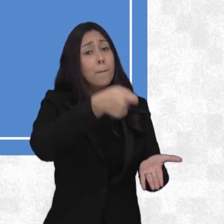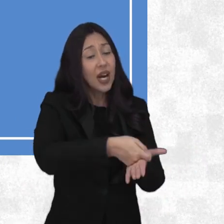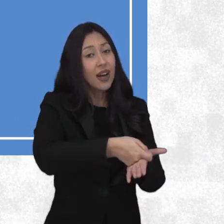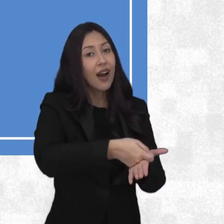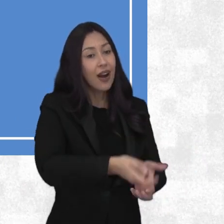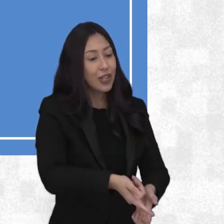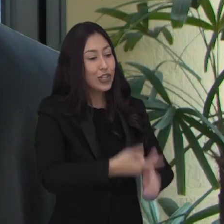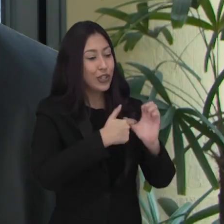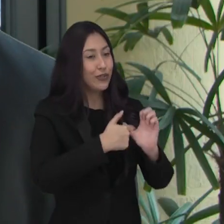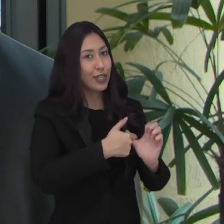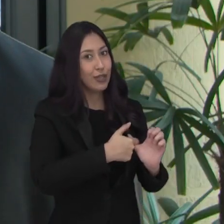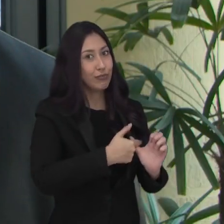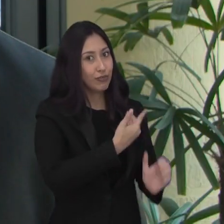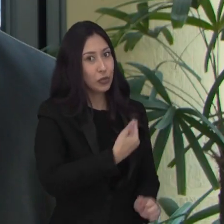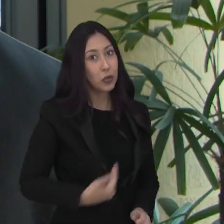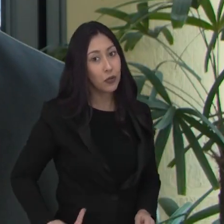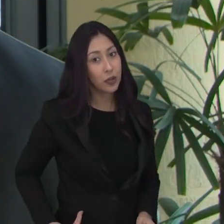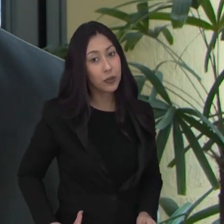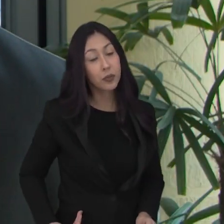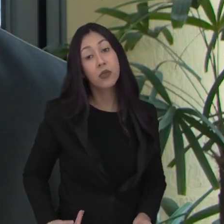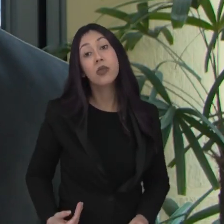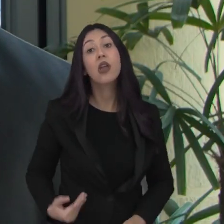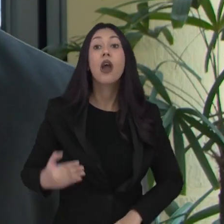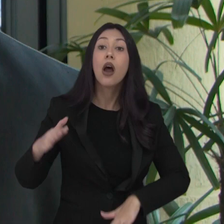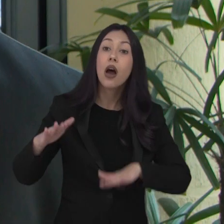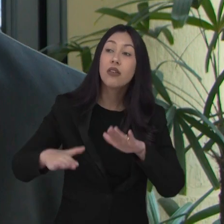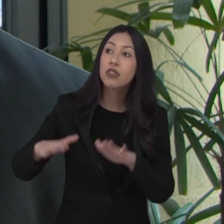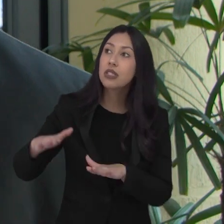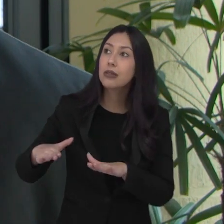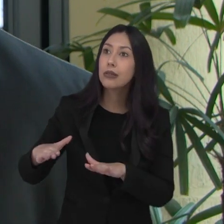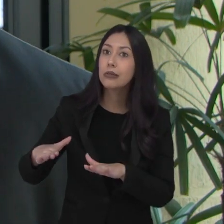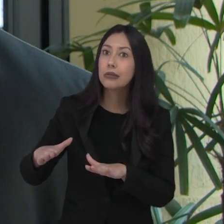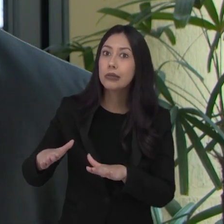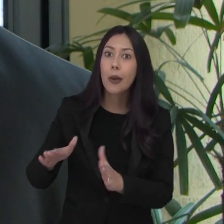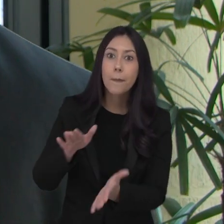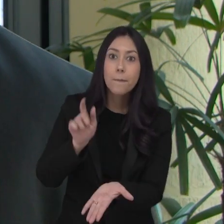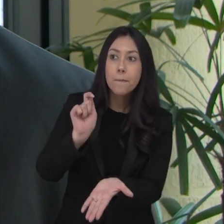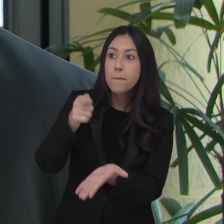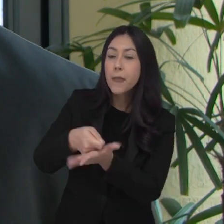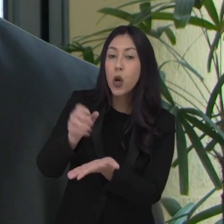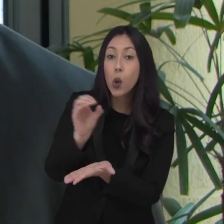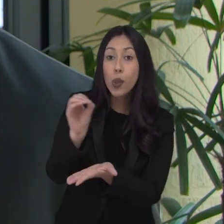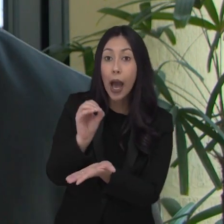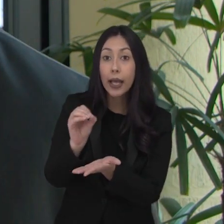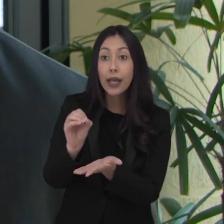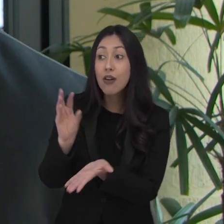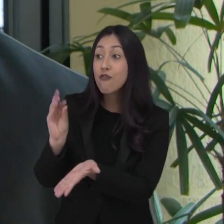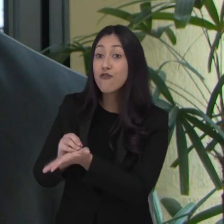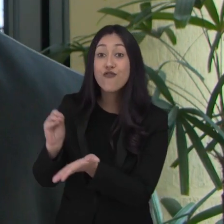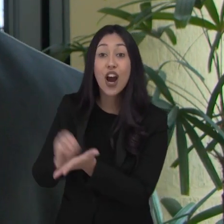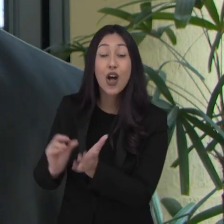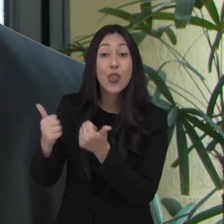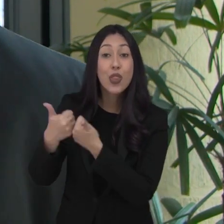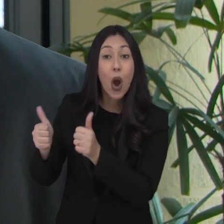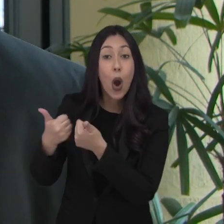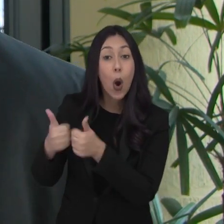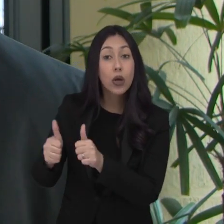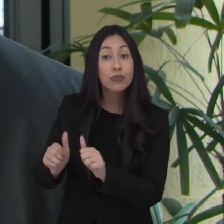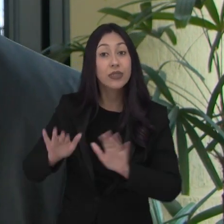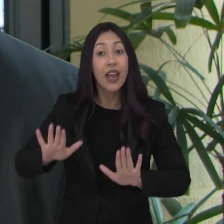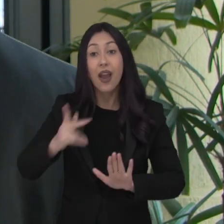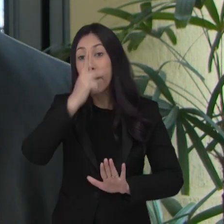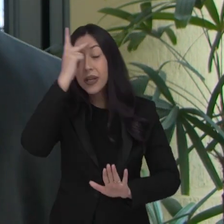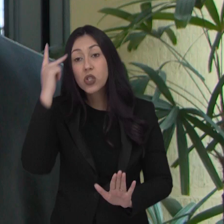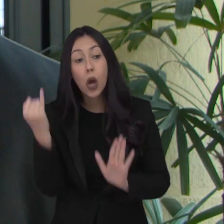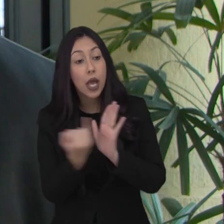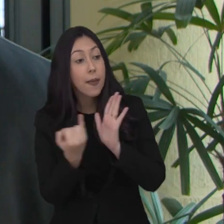dívida pública. Pode faltar, por exemplo, transportes. Aí você imagina, o trabalhador que depende do transporte reduz o número